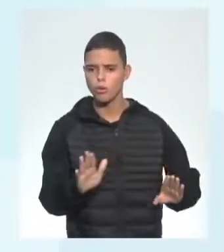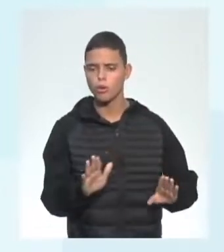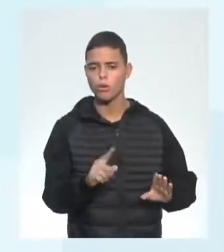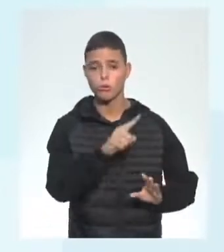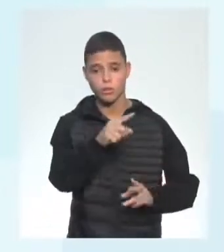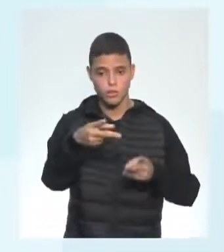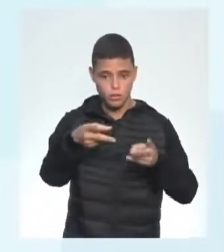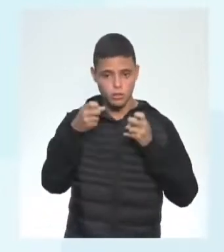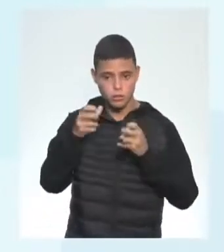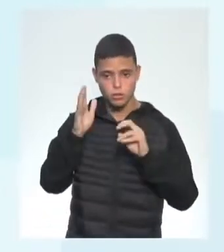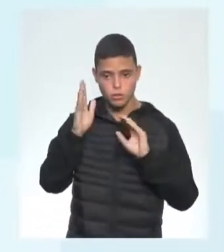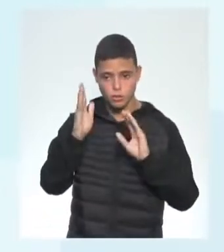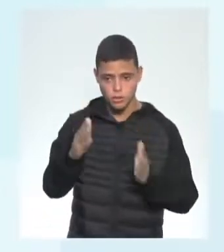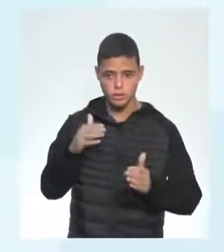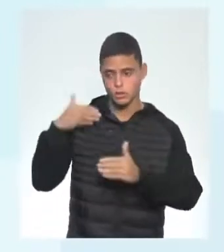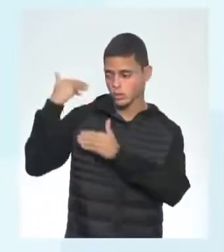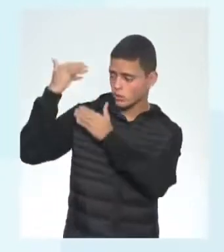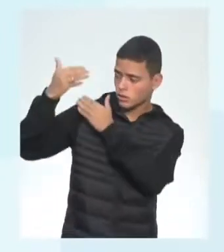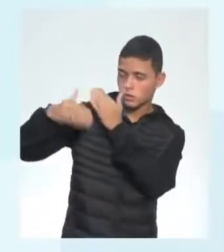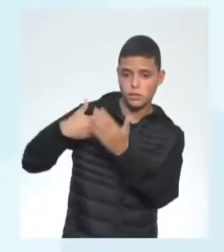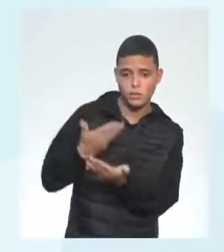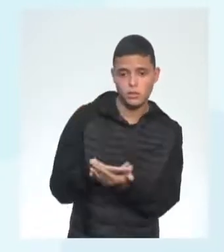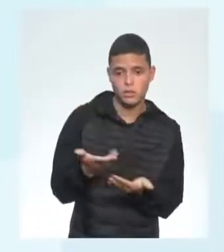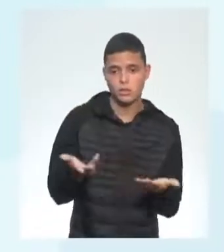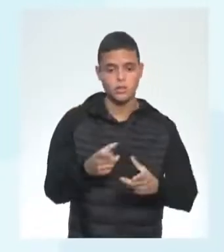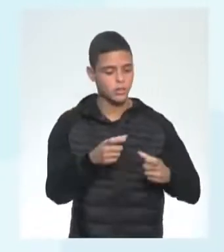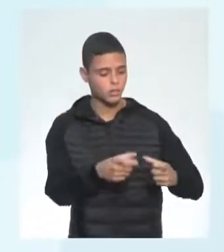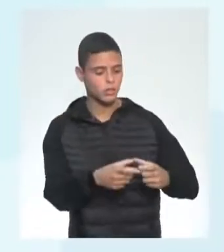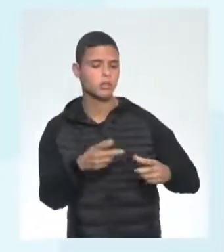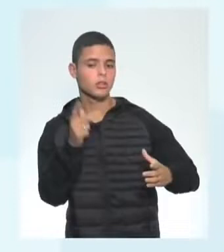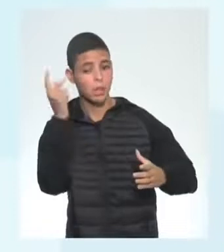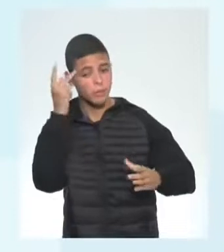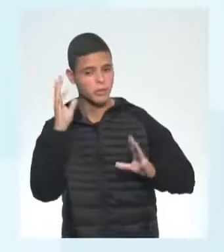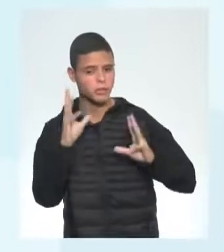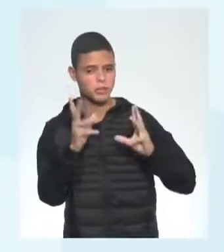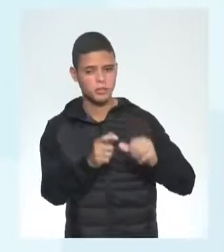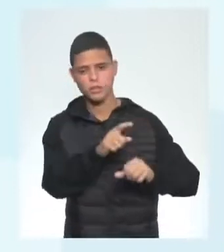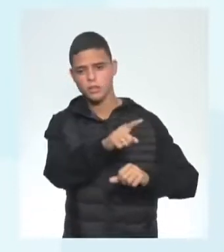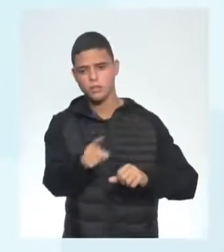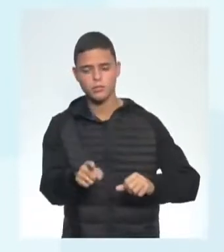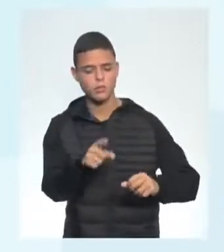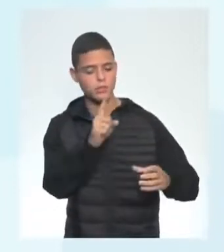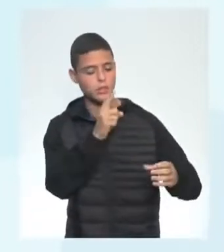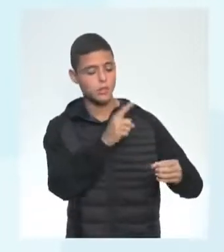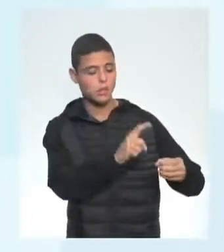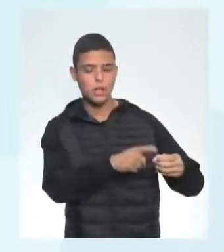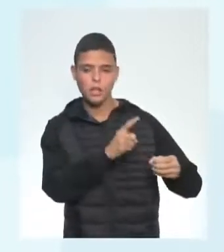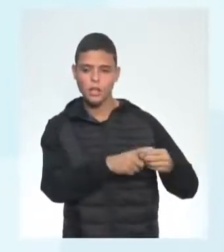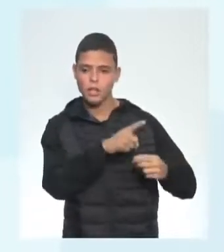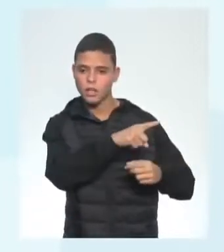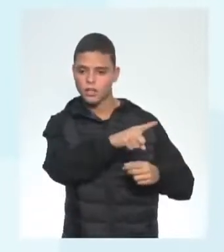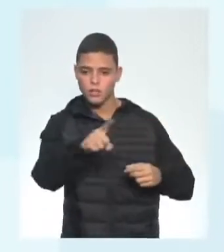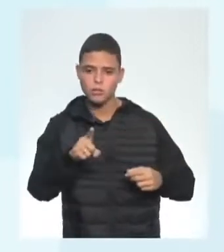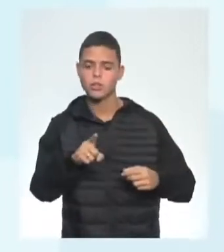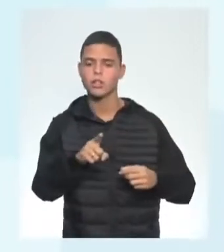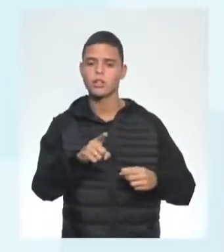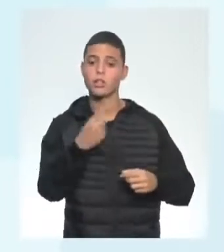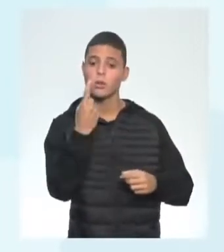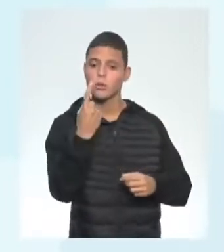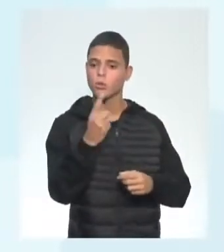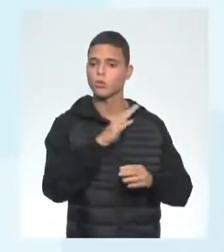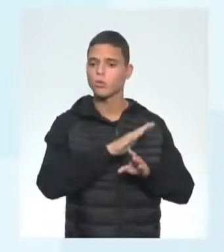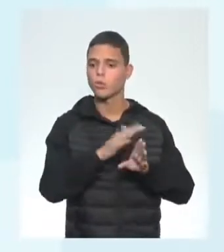aula falaram de todas as cidades do estado de São Paulo, que maravilhoso isso. Mas se você pudesse melhorar a sua cidade em um único aspecto, o que